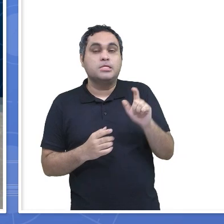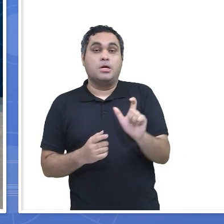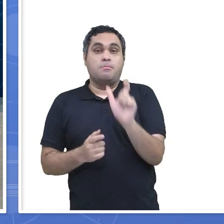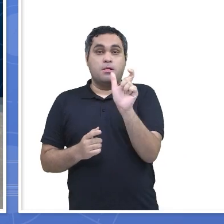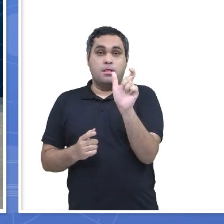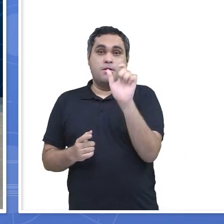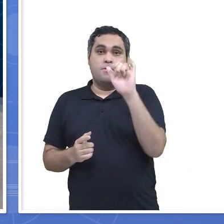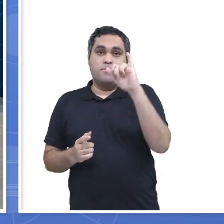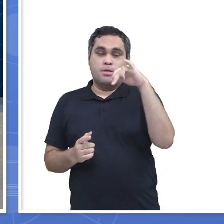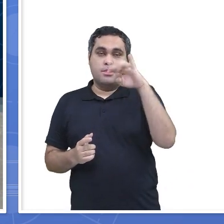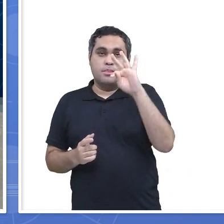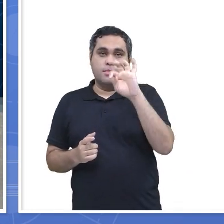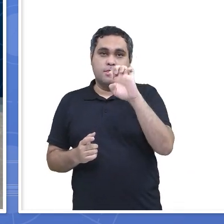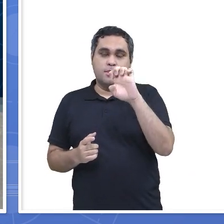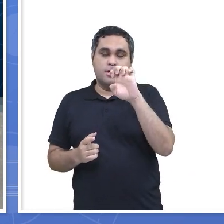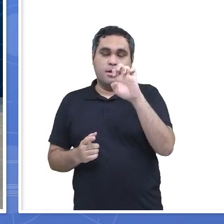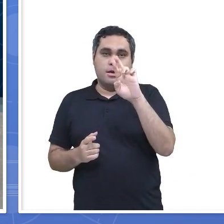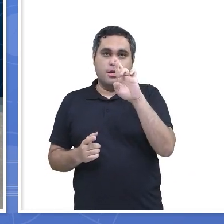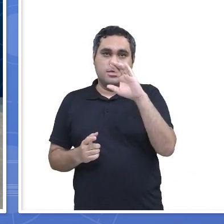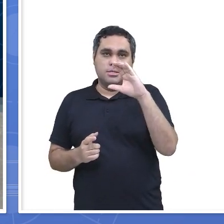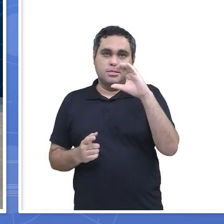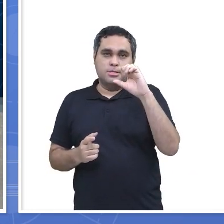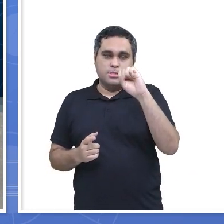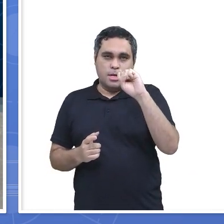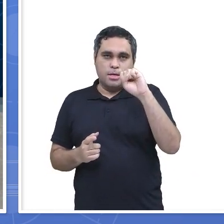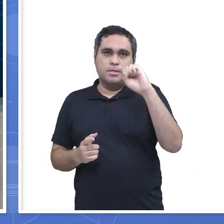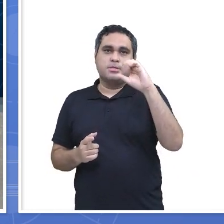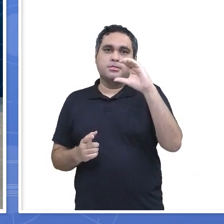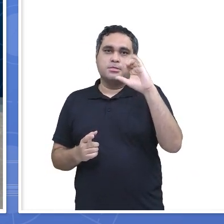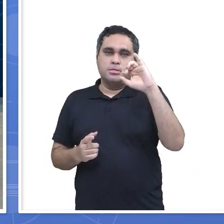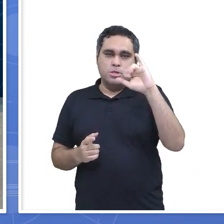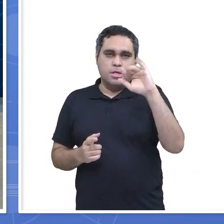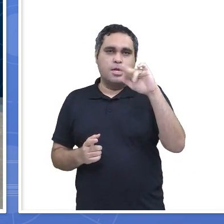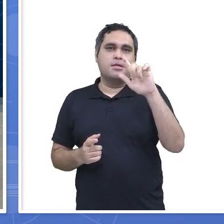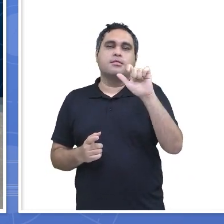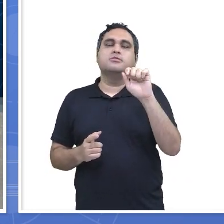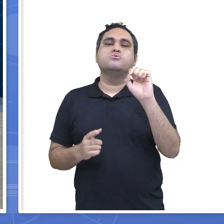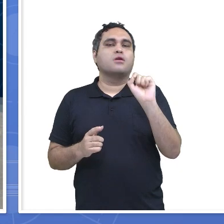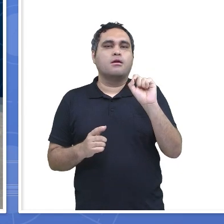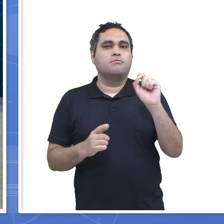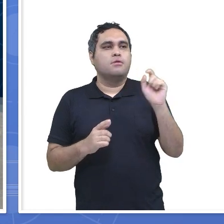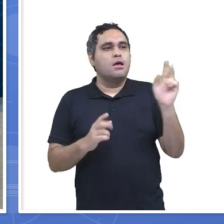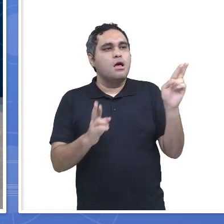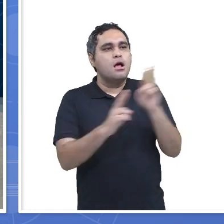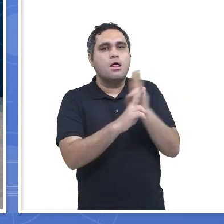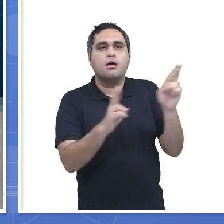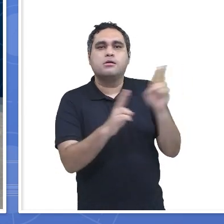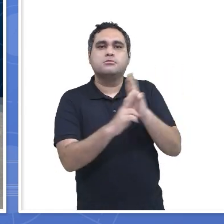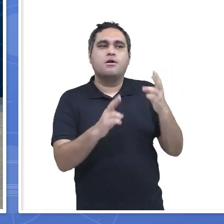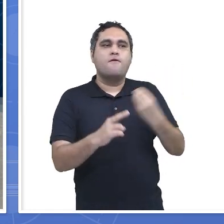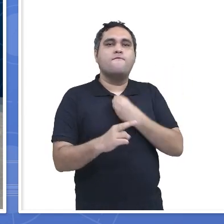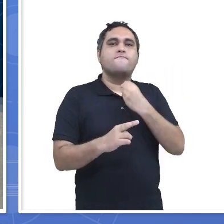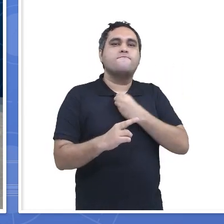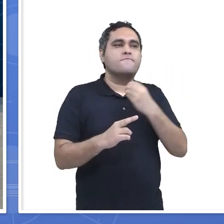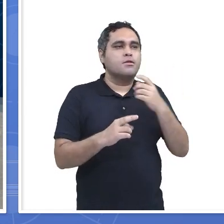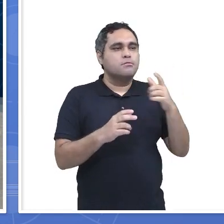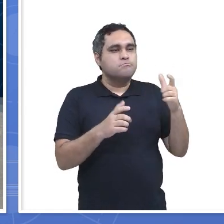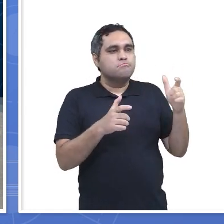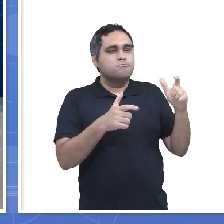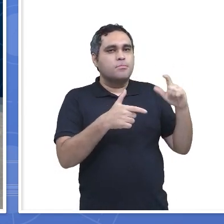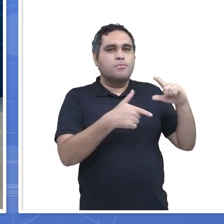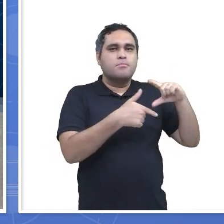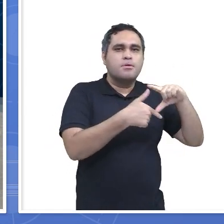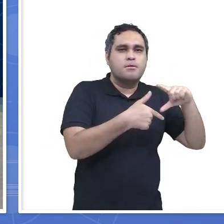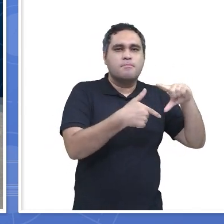Interseccionalidade é um conceito sociológico que estuda as interações nas vidas das minorias, entre diversas estruturas de